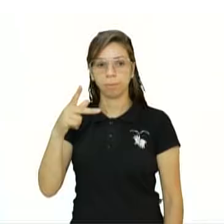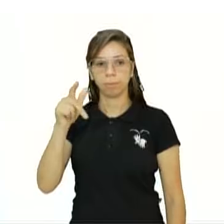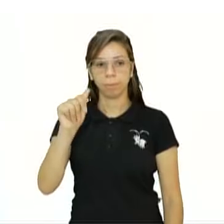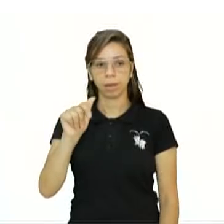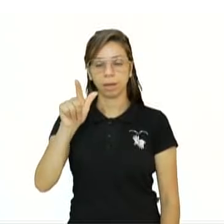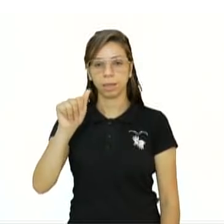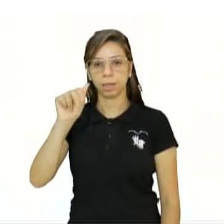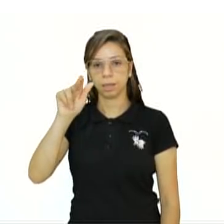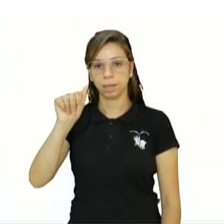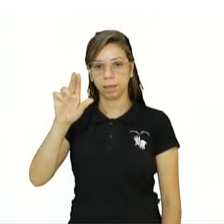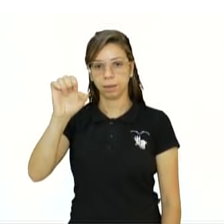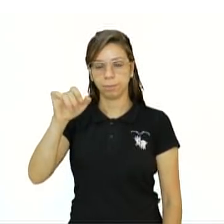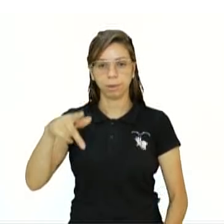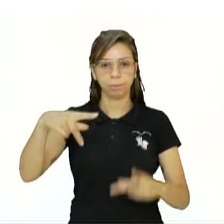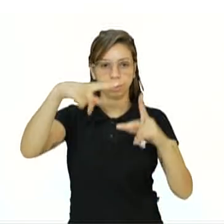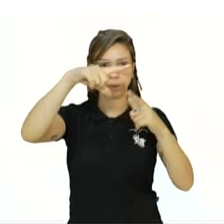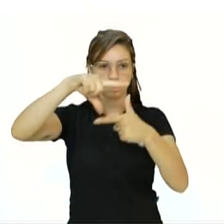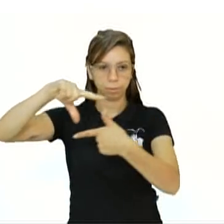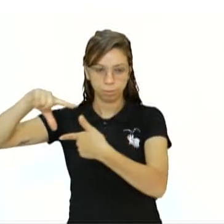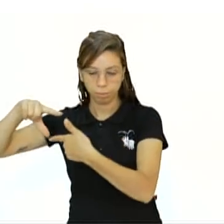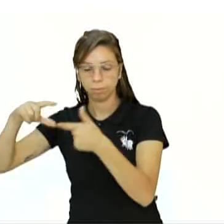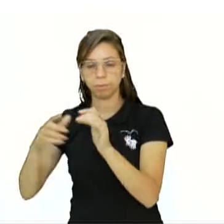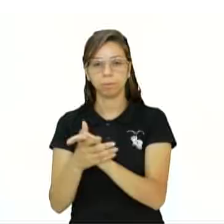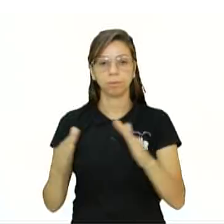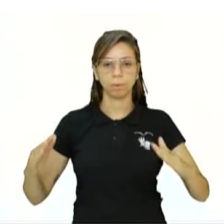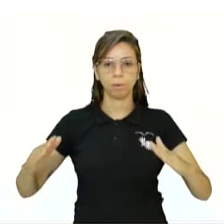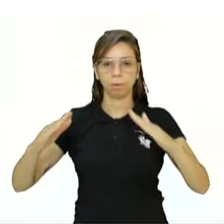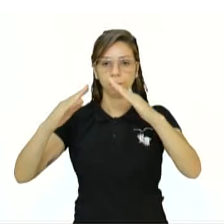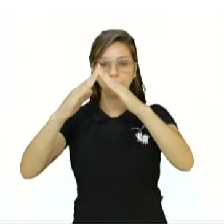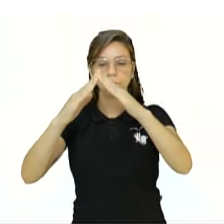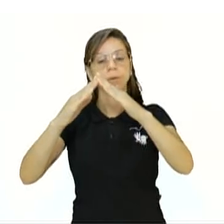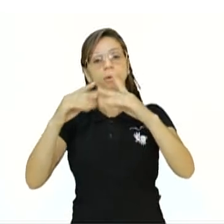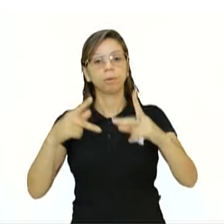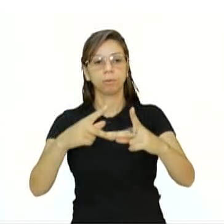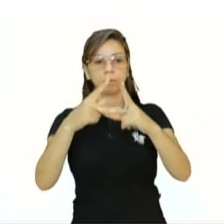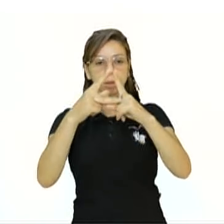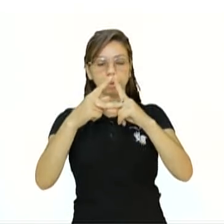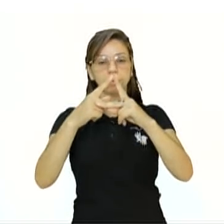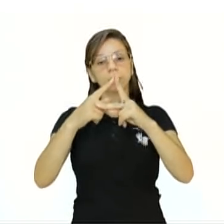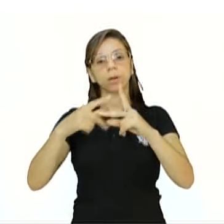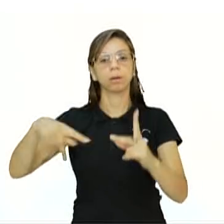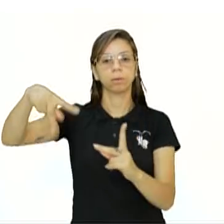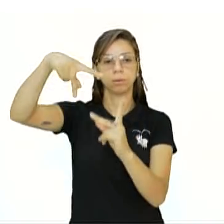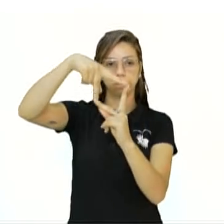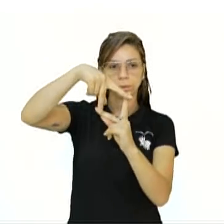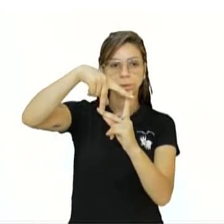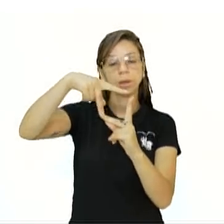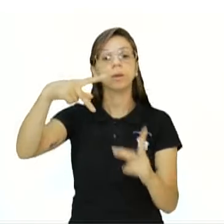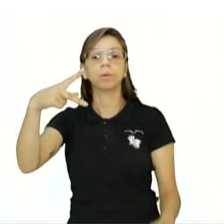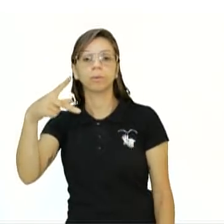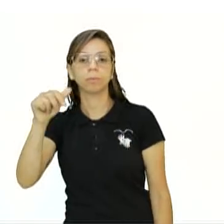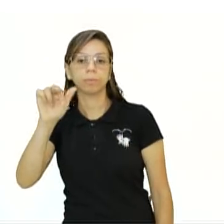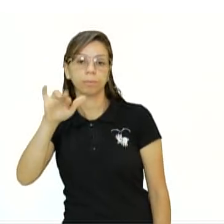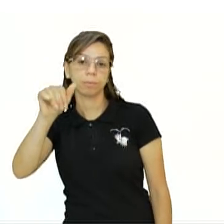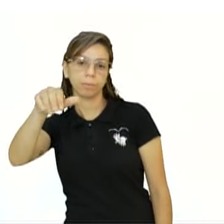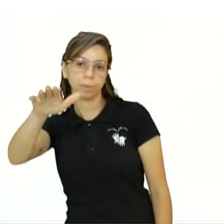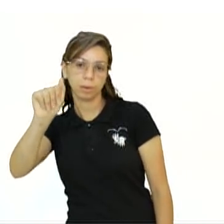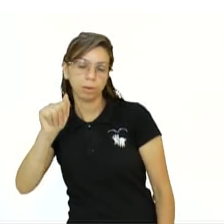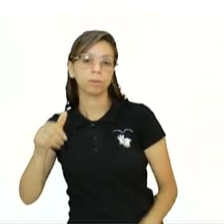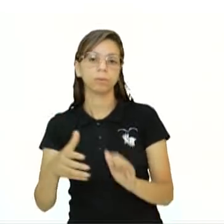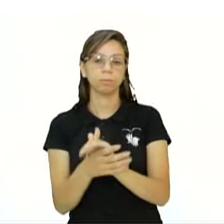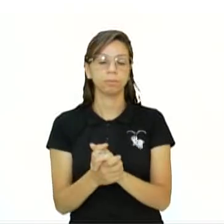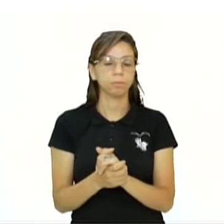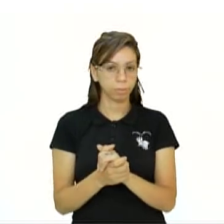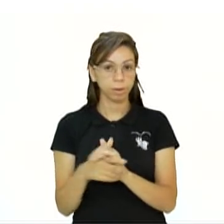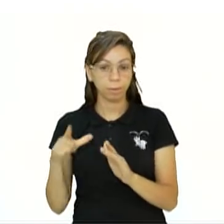paralelepípedo, pirâmide quadrangular e prisma triangular. Olha quantos poliedros e quantos